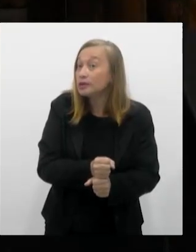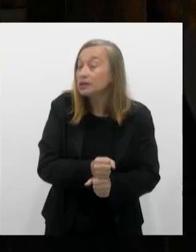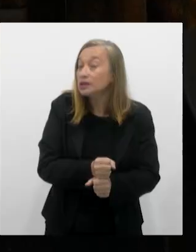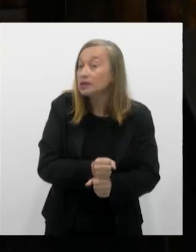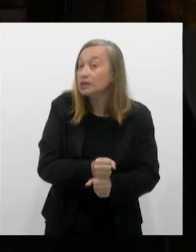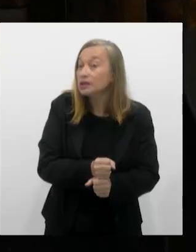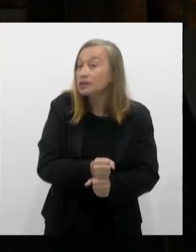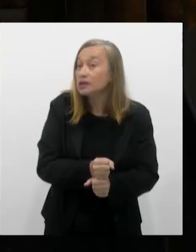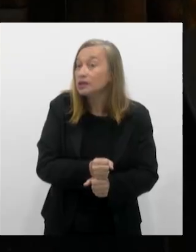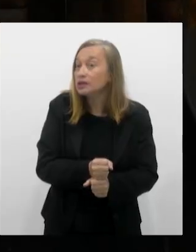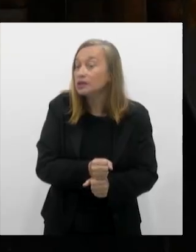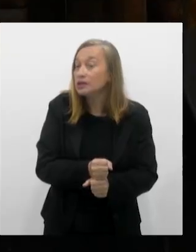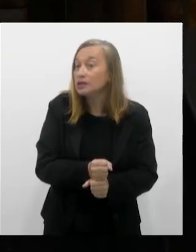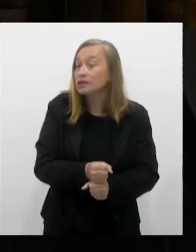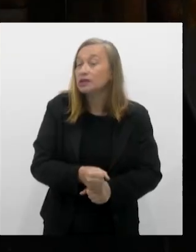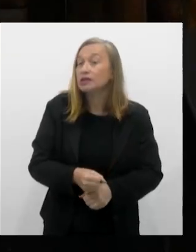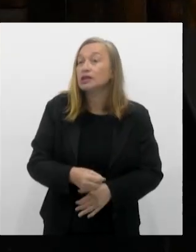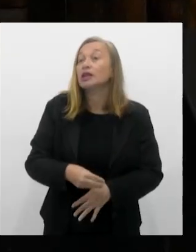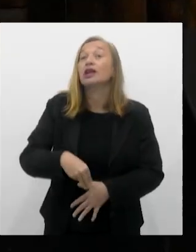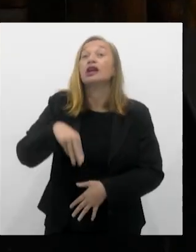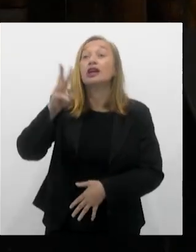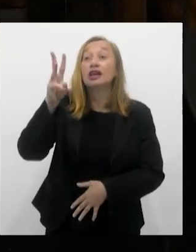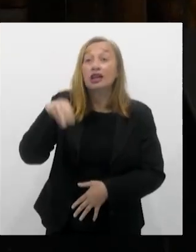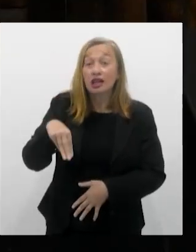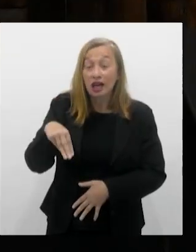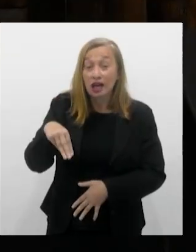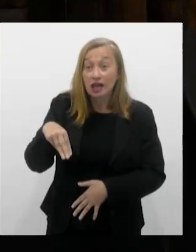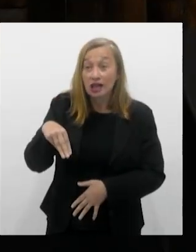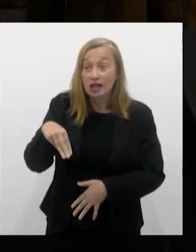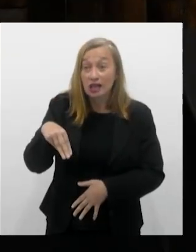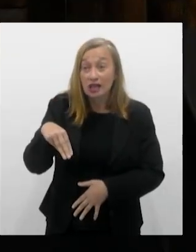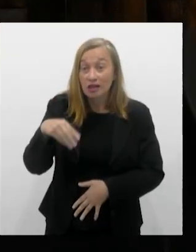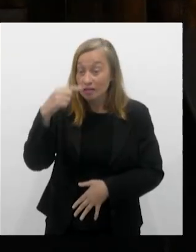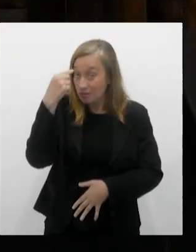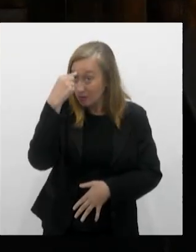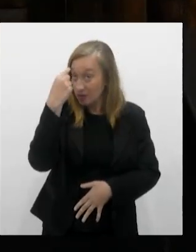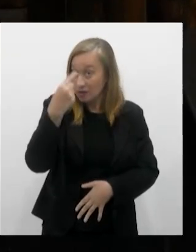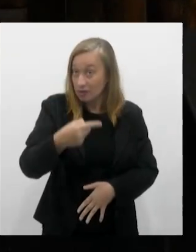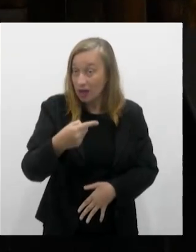aqueles que tomaram essa decisão sejam